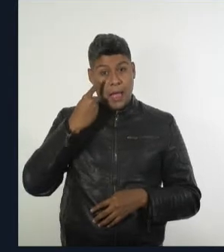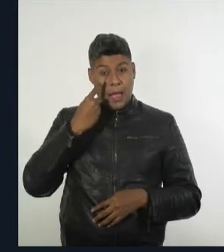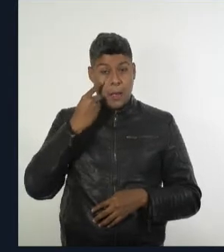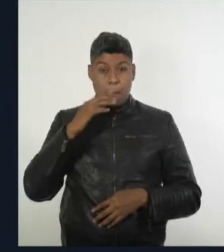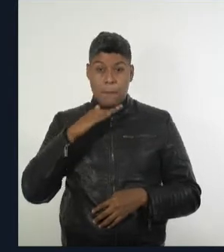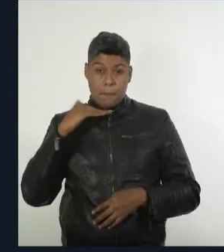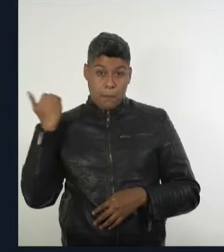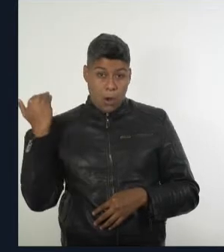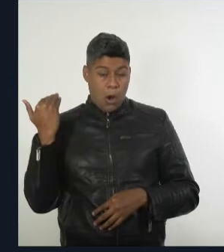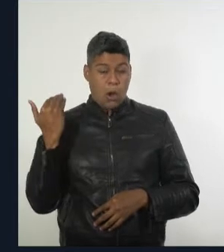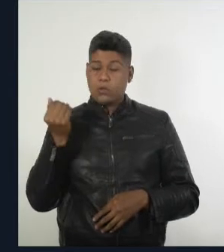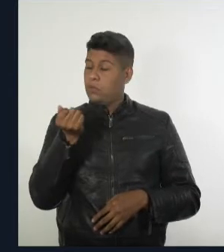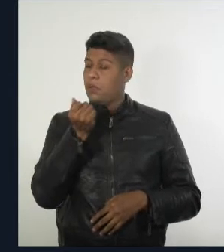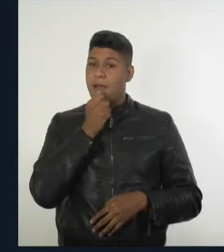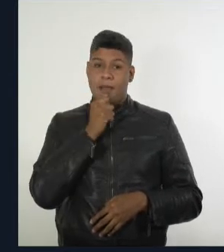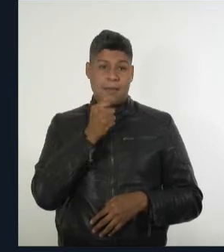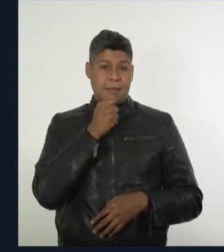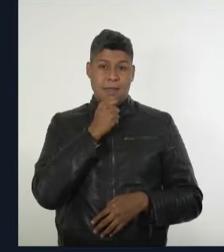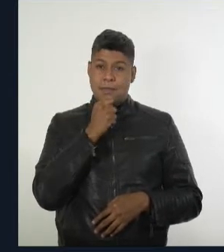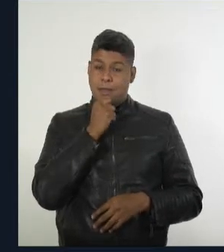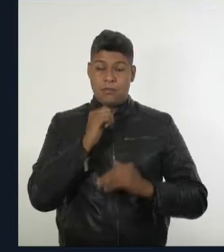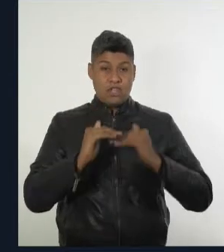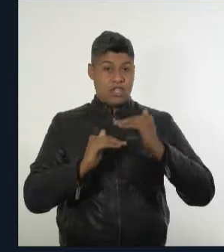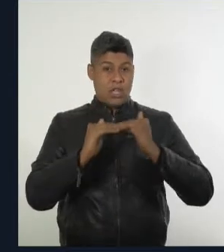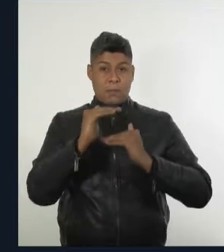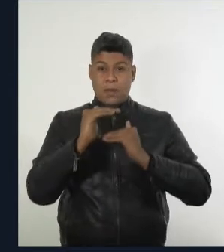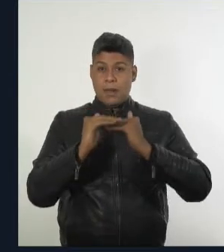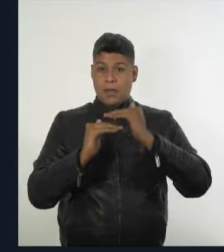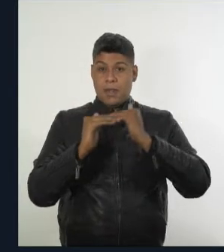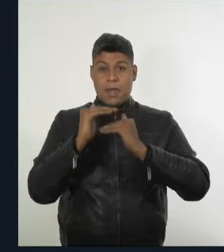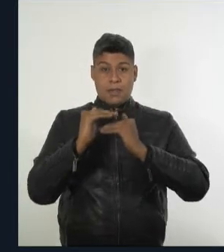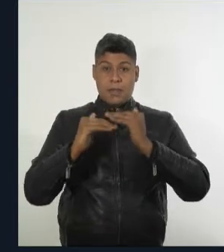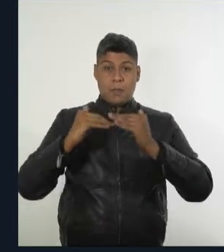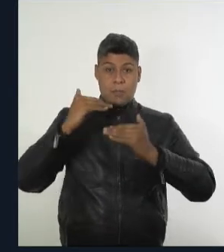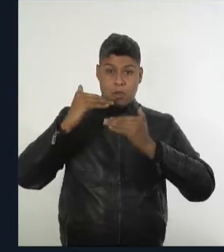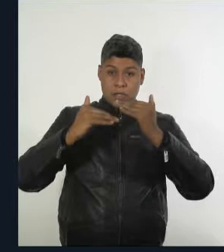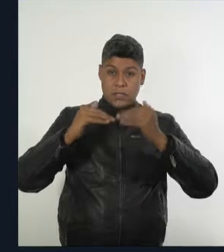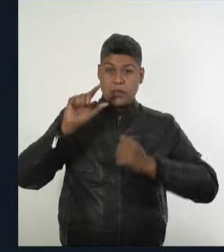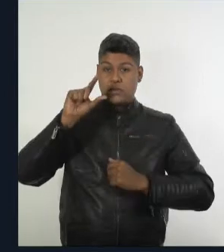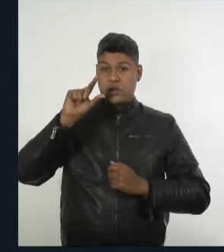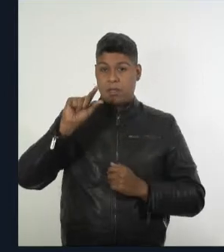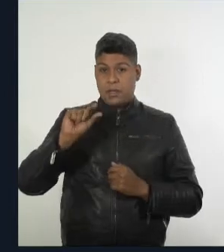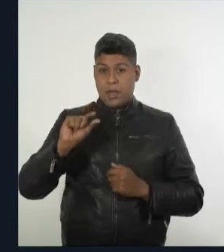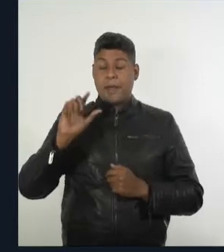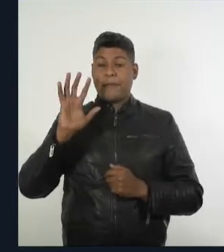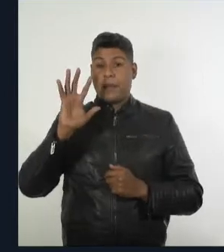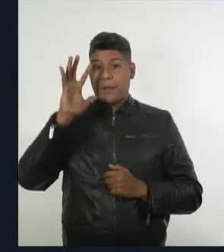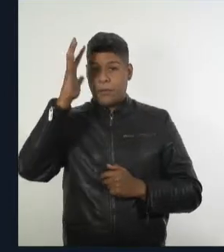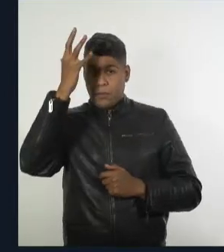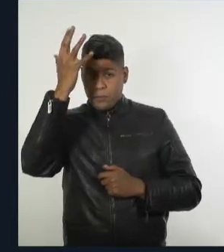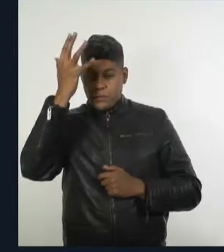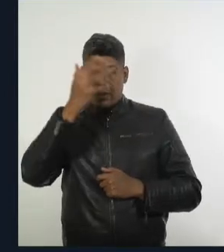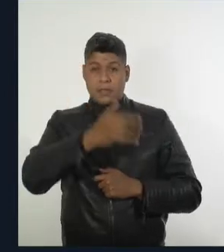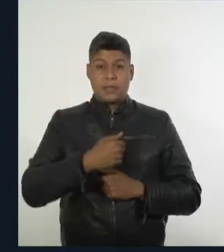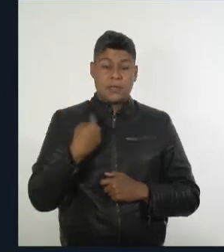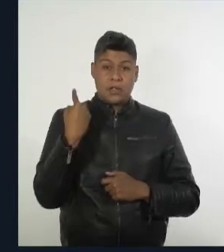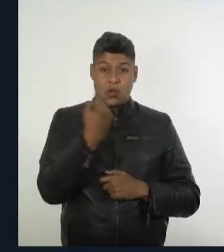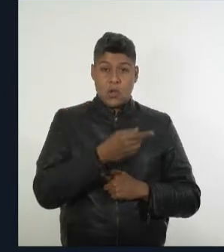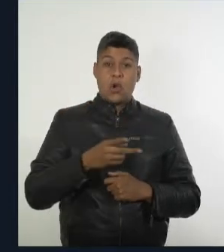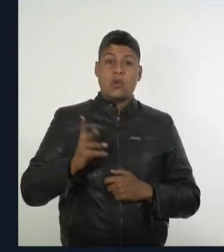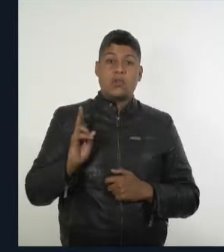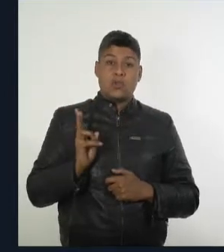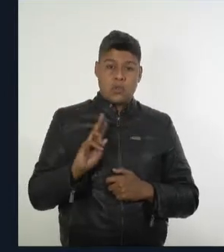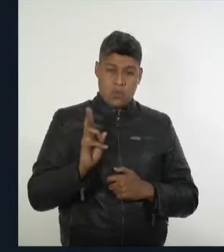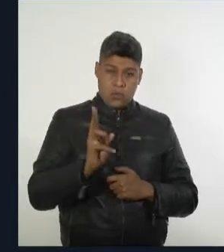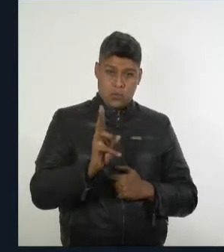temos reflexo ainda dessa estabilidade no processo de queda dos números de casos. Nós continuamos com